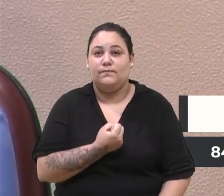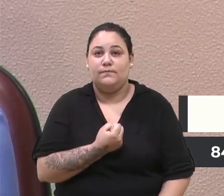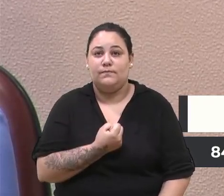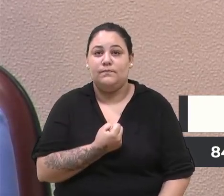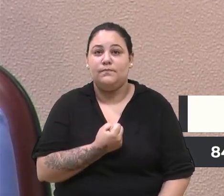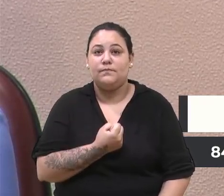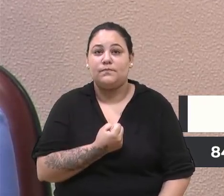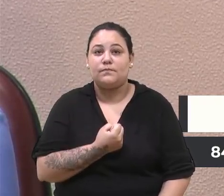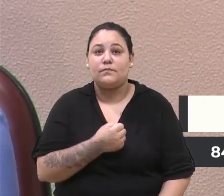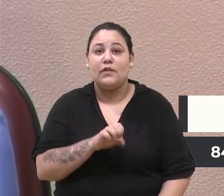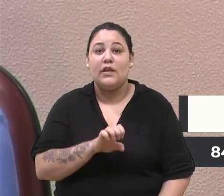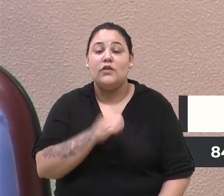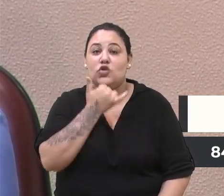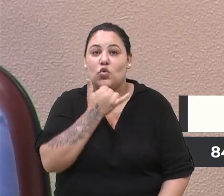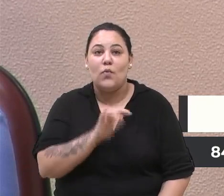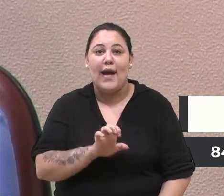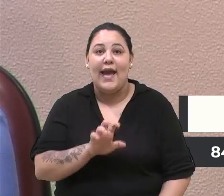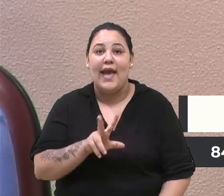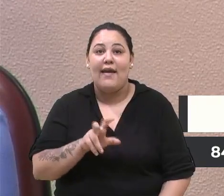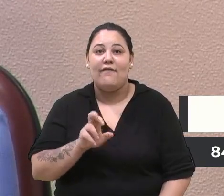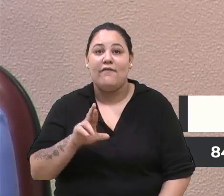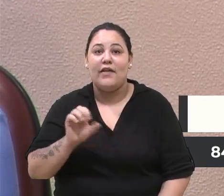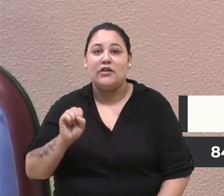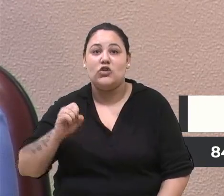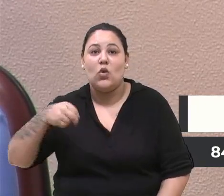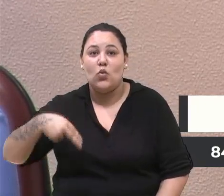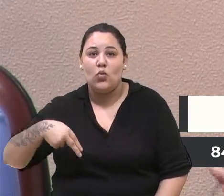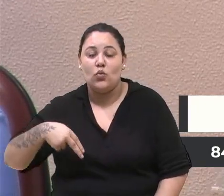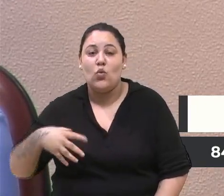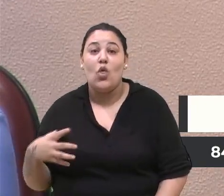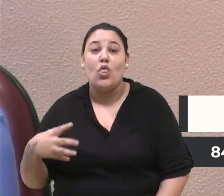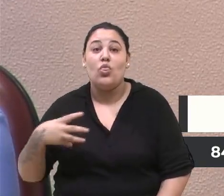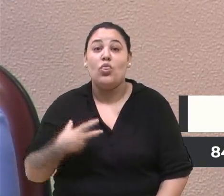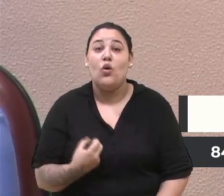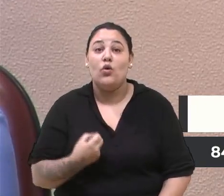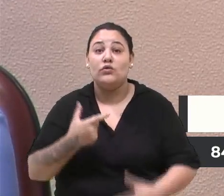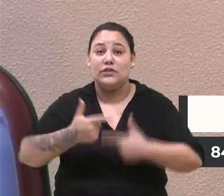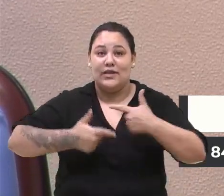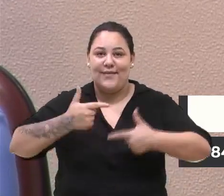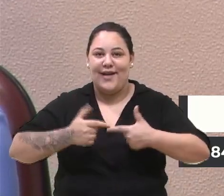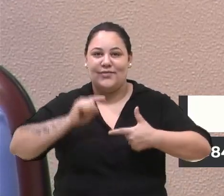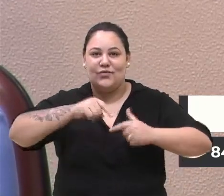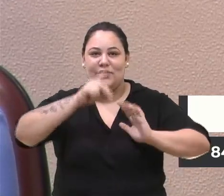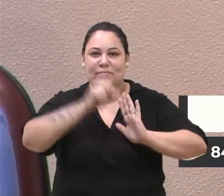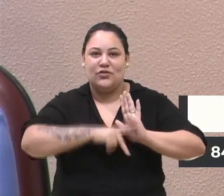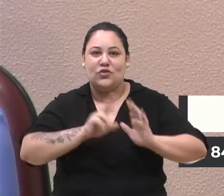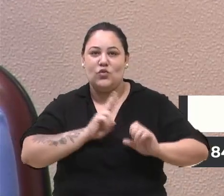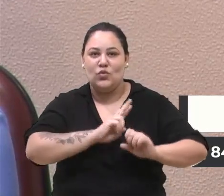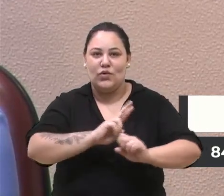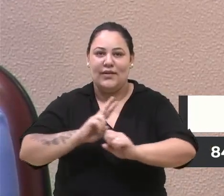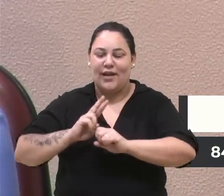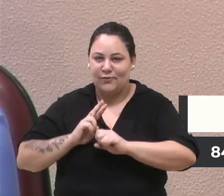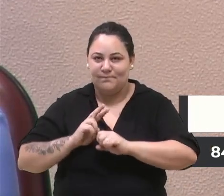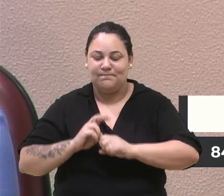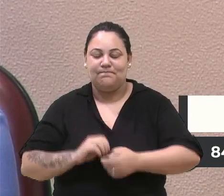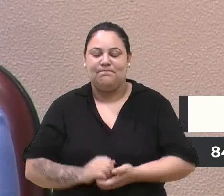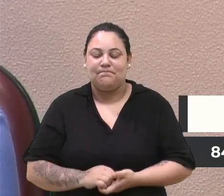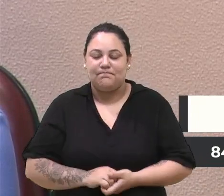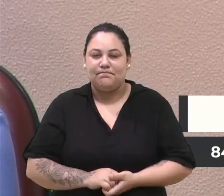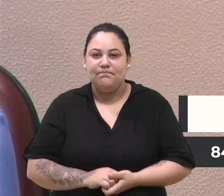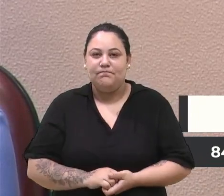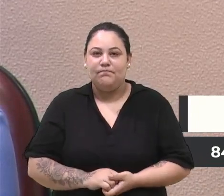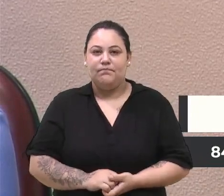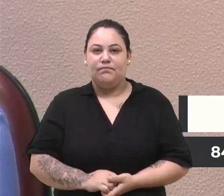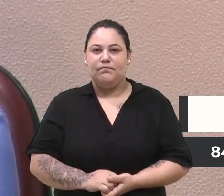Everson, desculpa. Todos que trabalharam com esse projeto do cuidado subsidiado. Bom, o